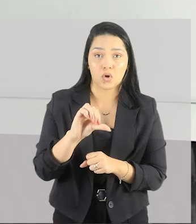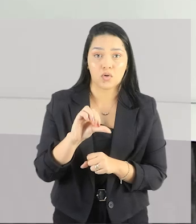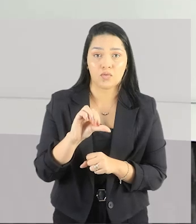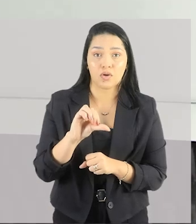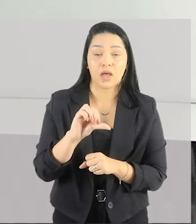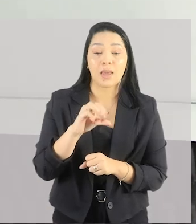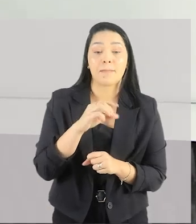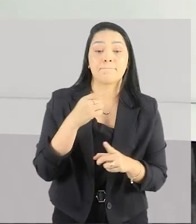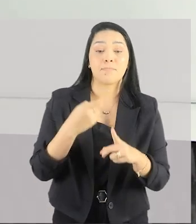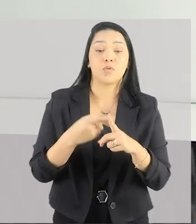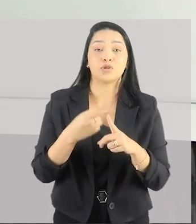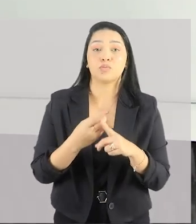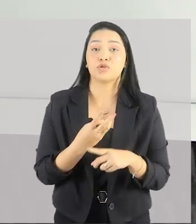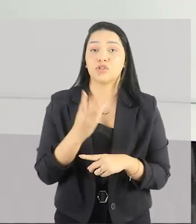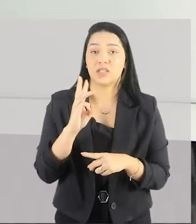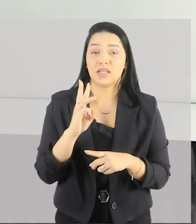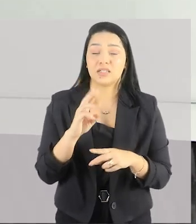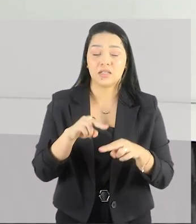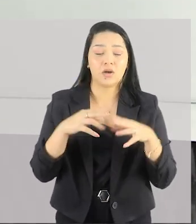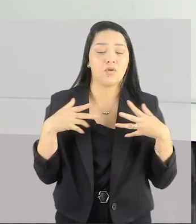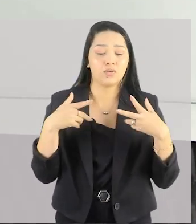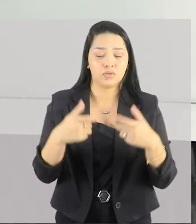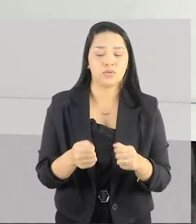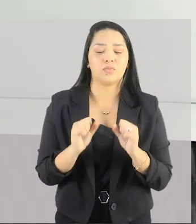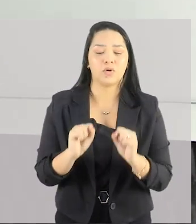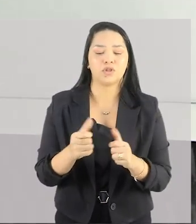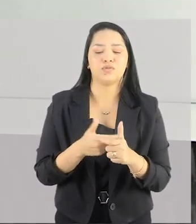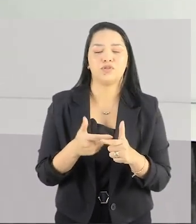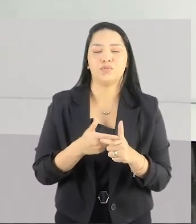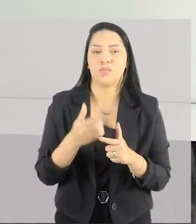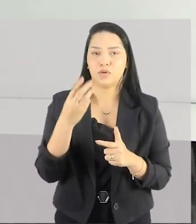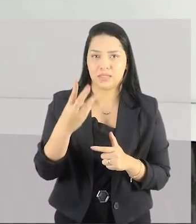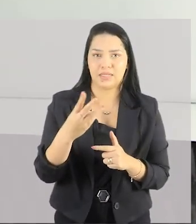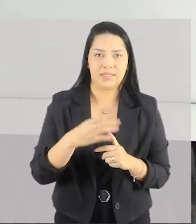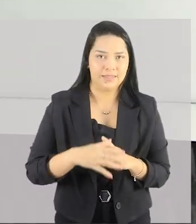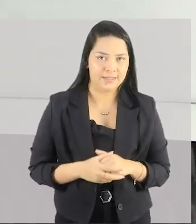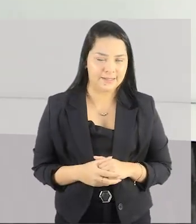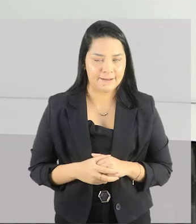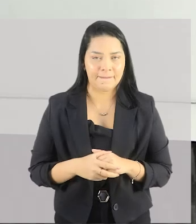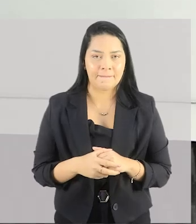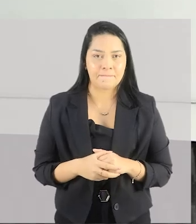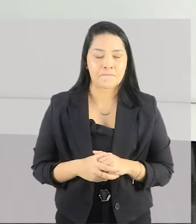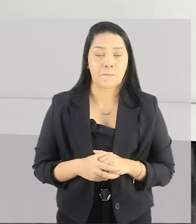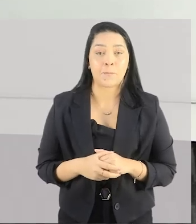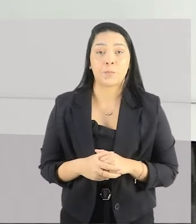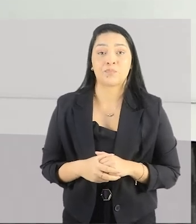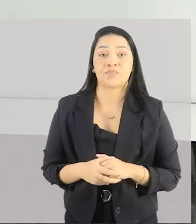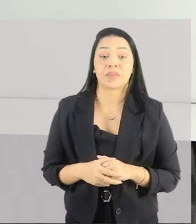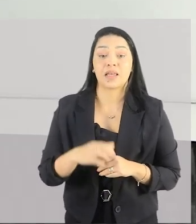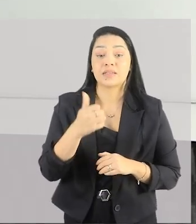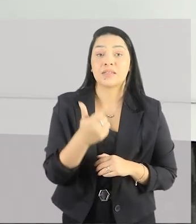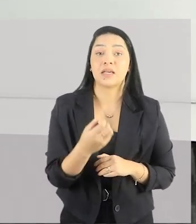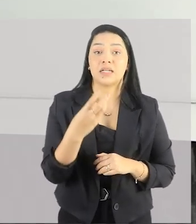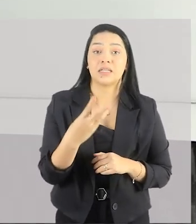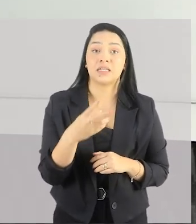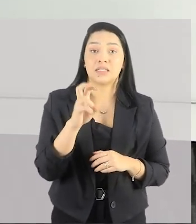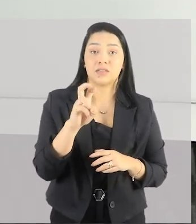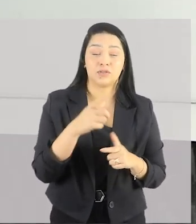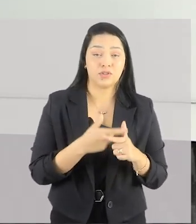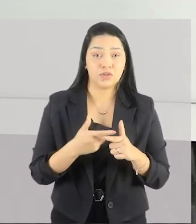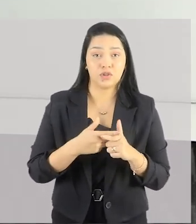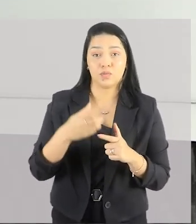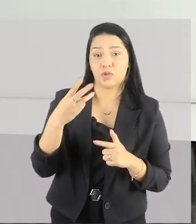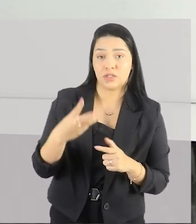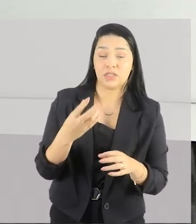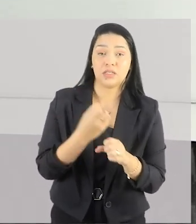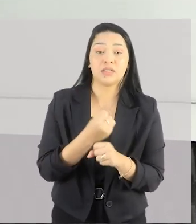um múltiplo de 3, então o número todo dá para dividir por 3, tá ok? Bora lá, 135 por 3,